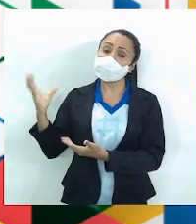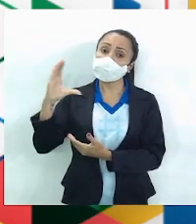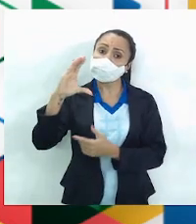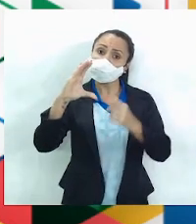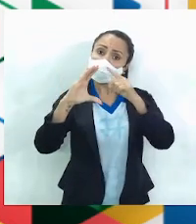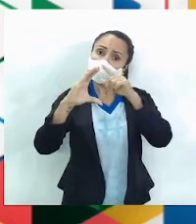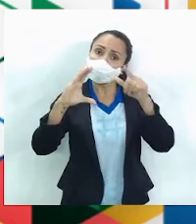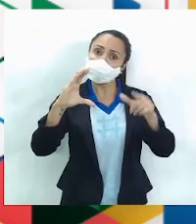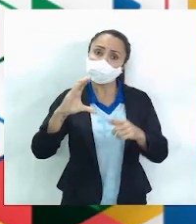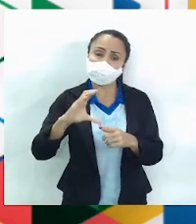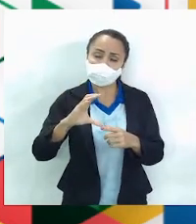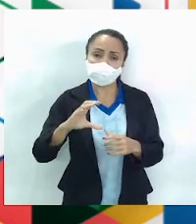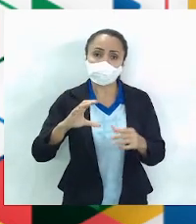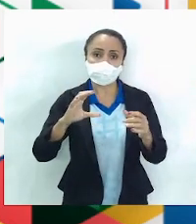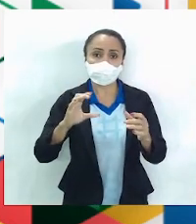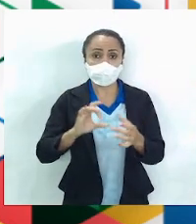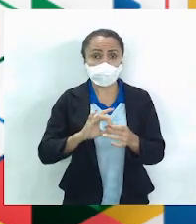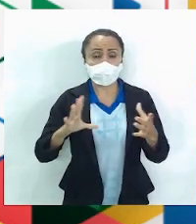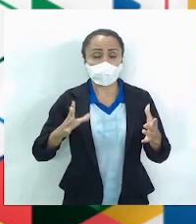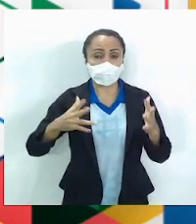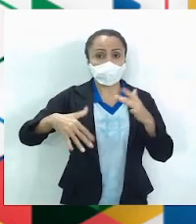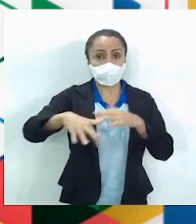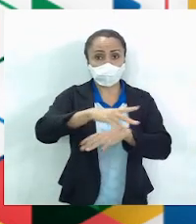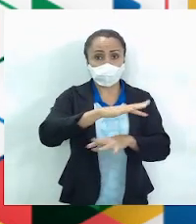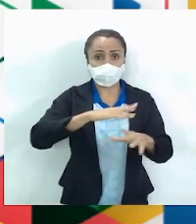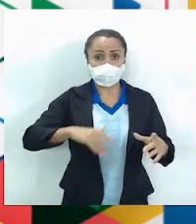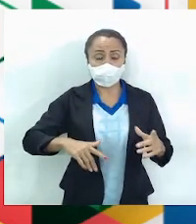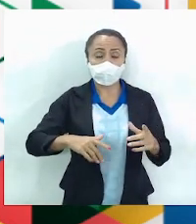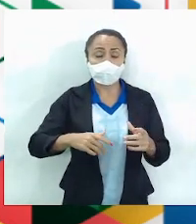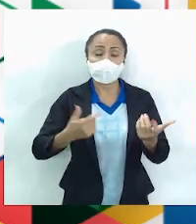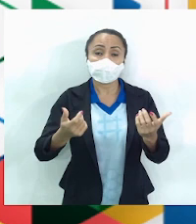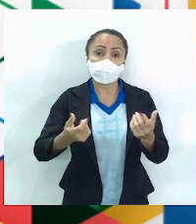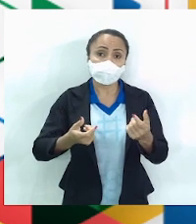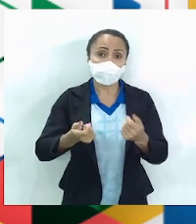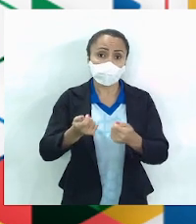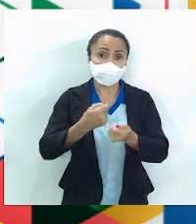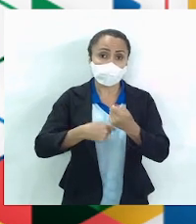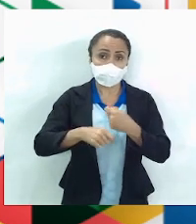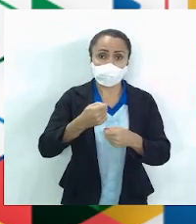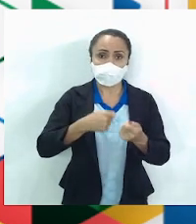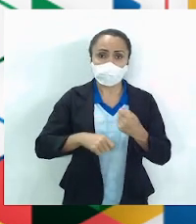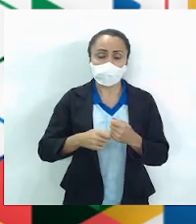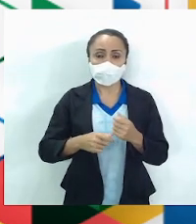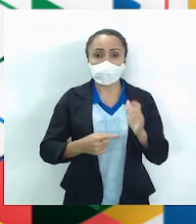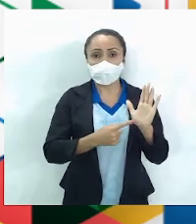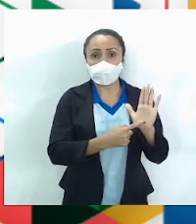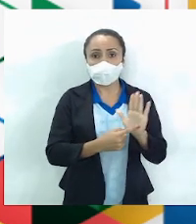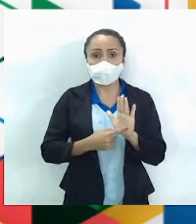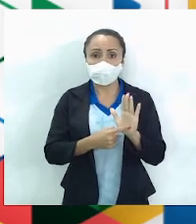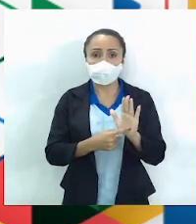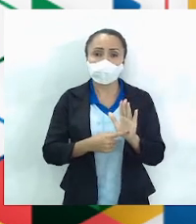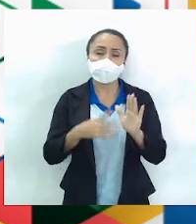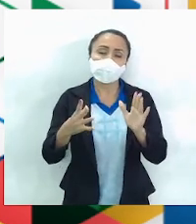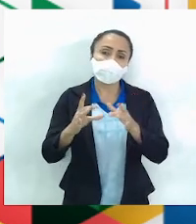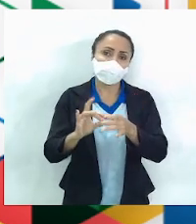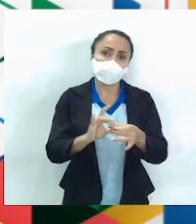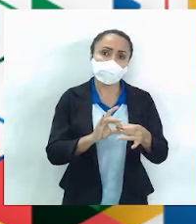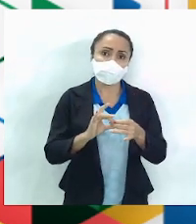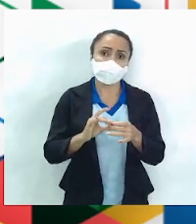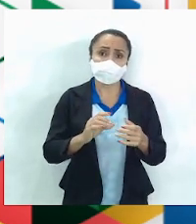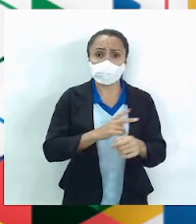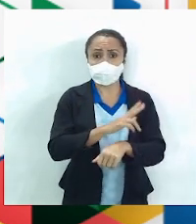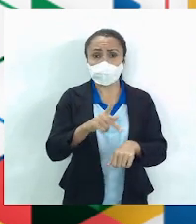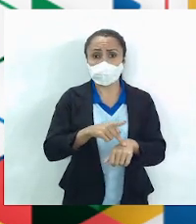livre circulação de pessoas, capitais e mercadoria entre os países membros, demonstrando o elevado grau da unificação que os